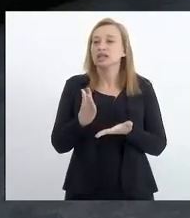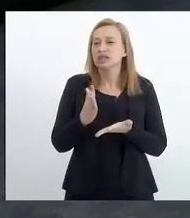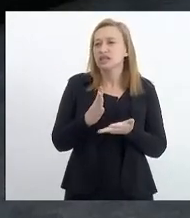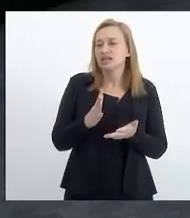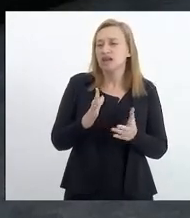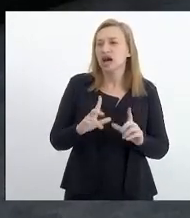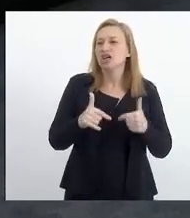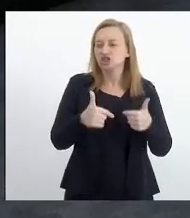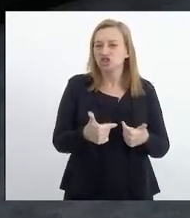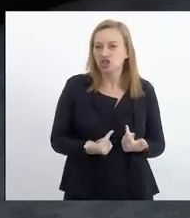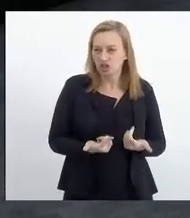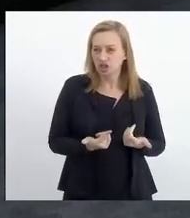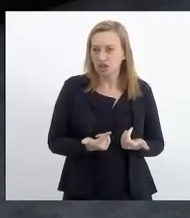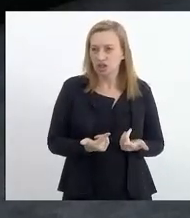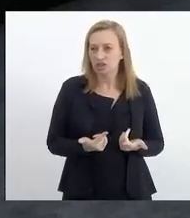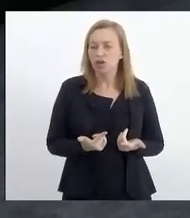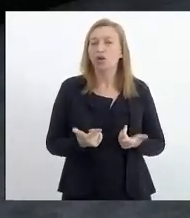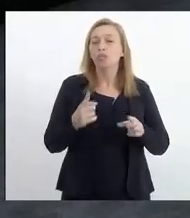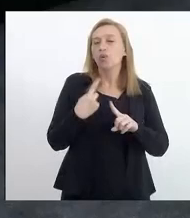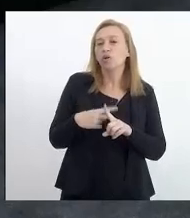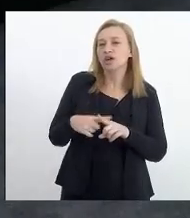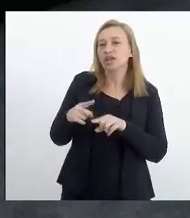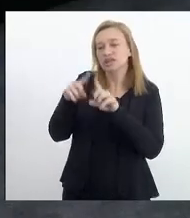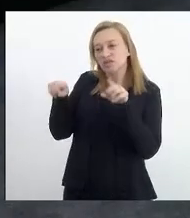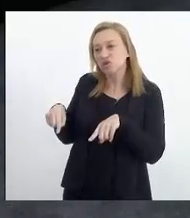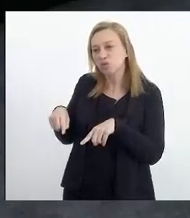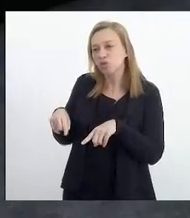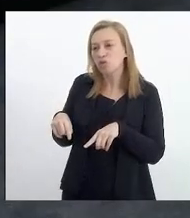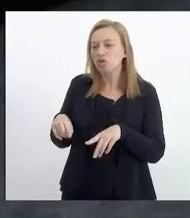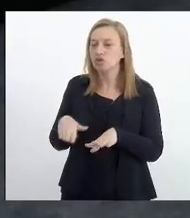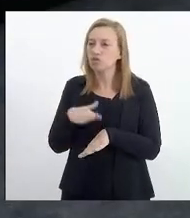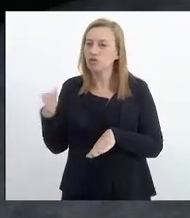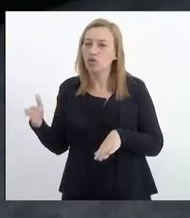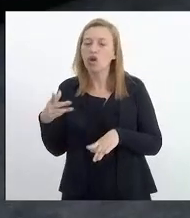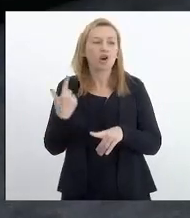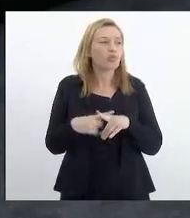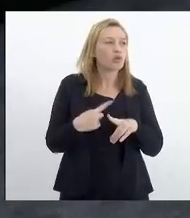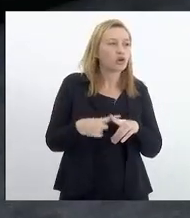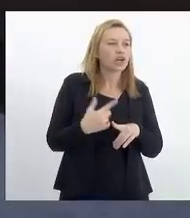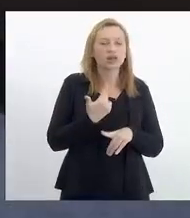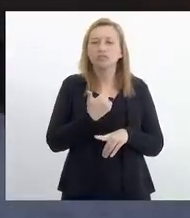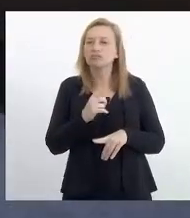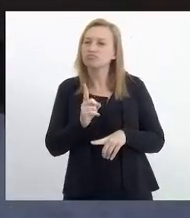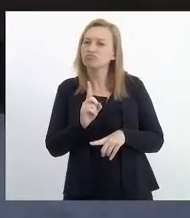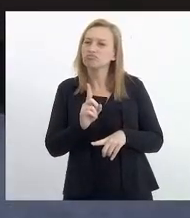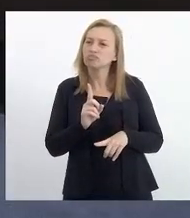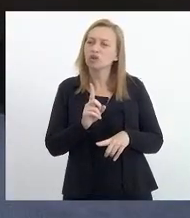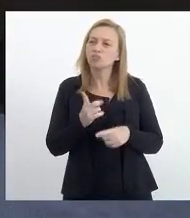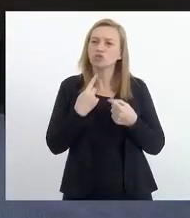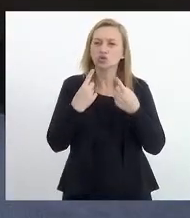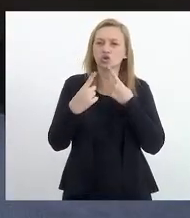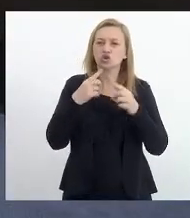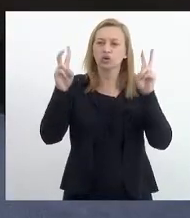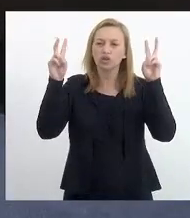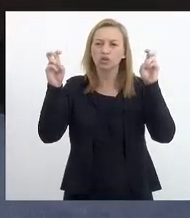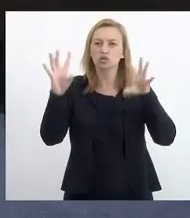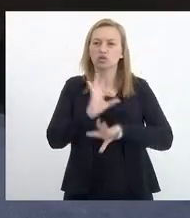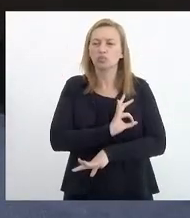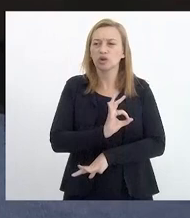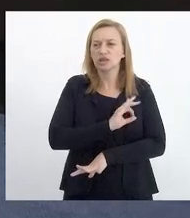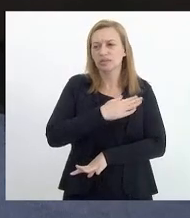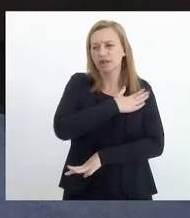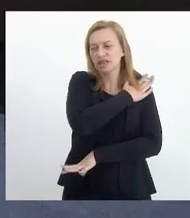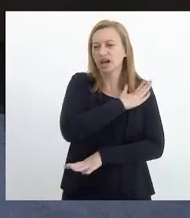alguns servidores estão fora, por que, por exemplo, nós não vamos discutir a questão da Polícia Militar. Nós não vamos discutir Polícia